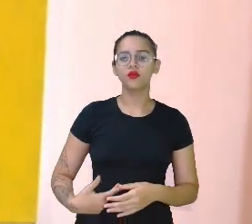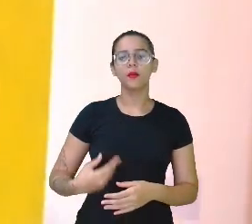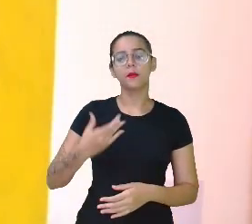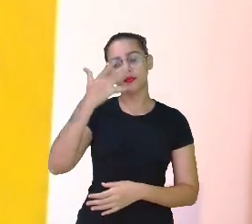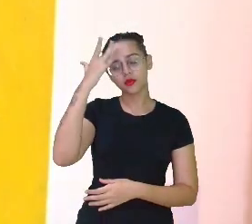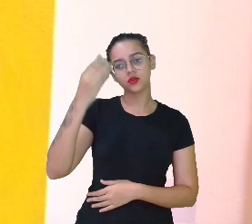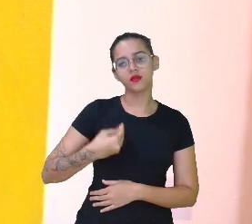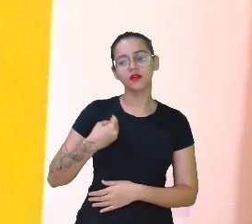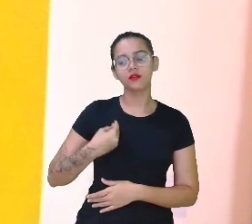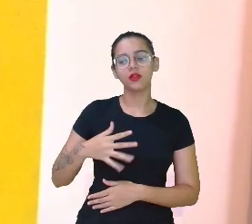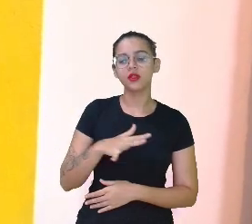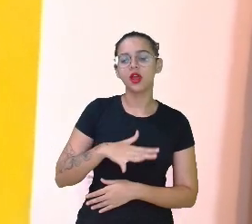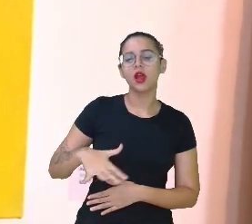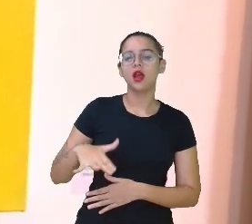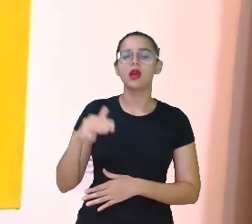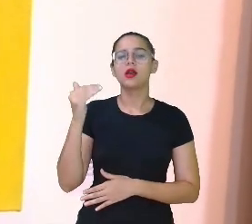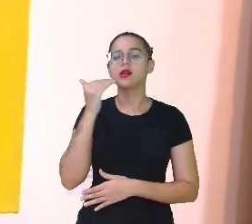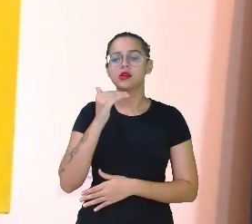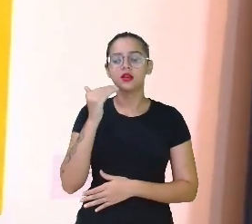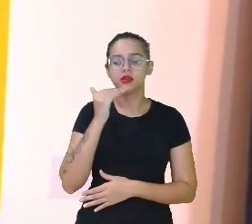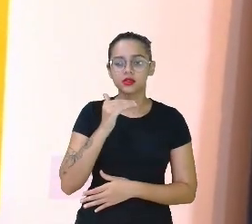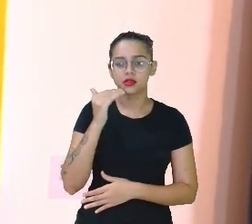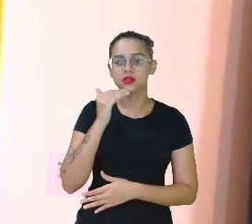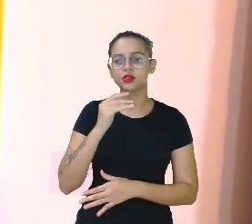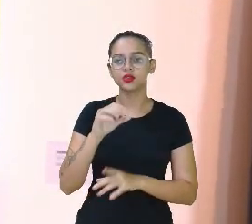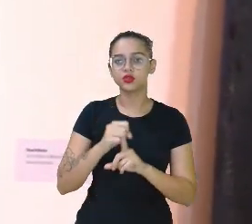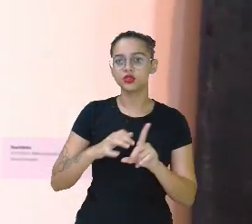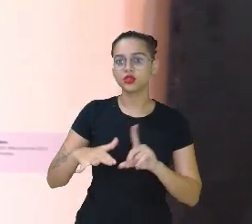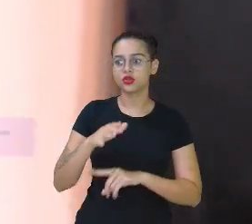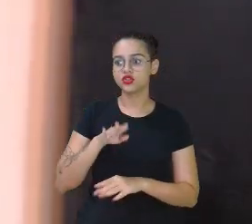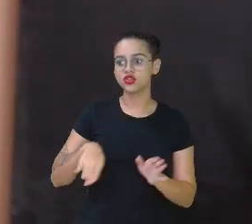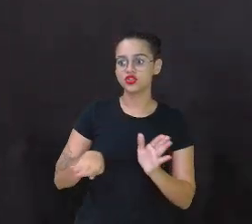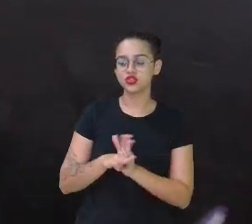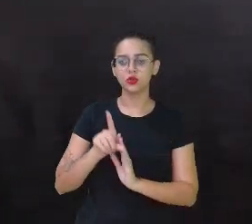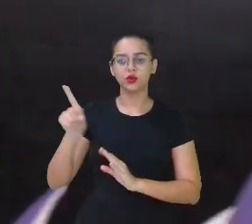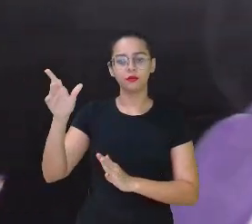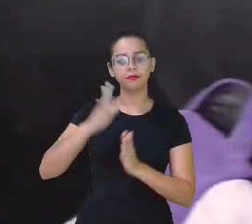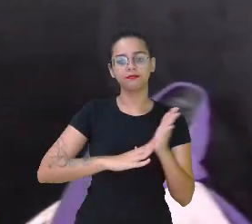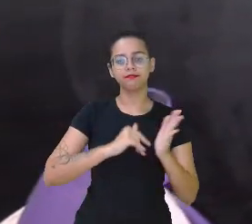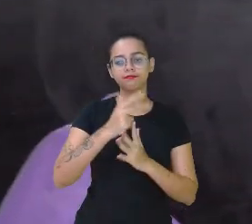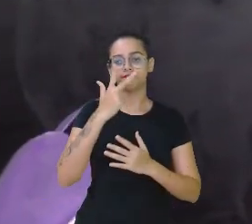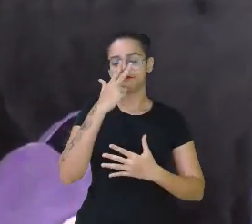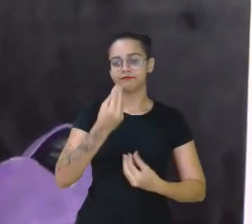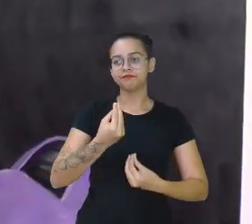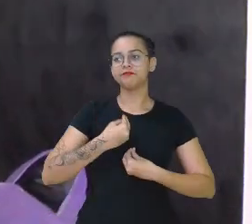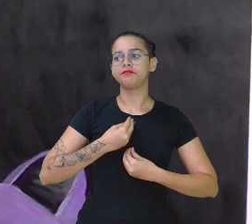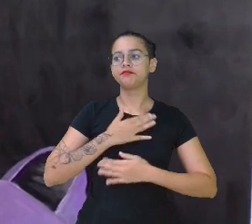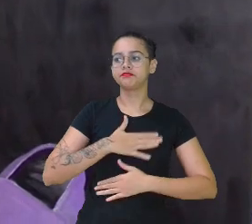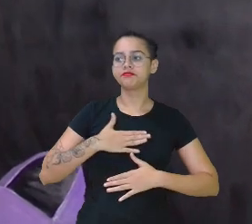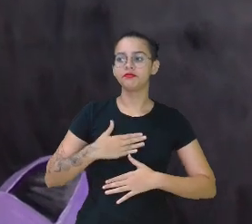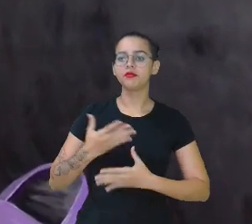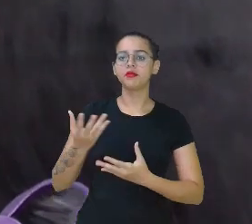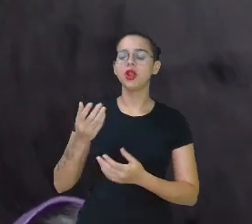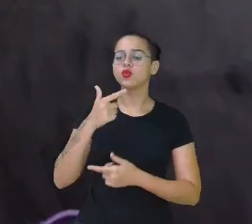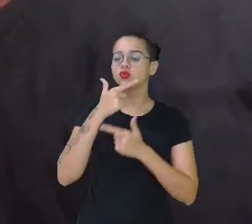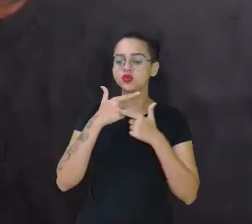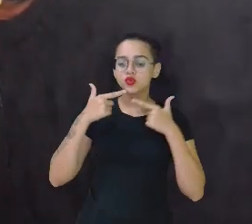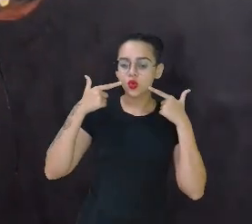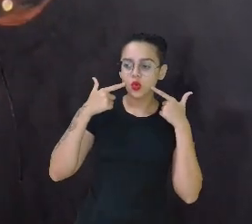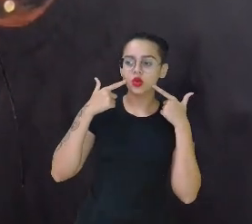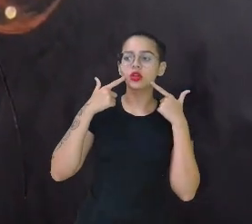numa área de vulnerabilidade social, e eu chego lá para pintar, assim, é muito gratificante receber aquele sorriso, aquele abraço,